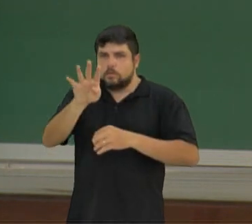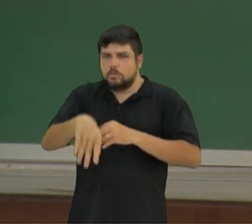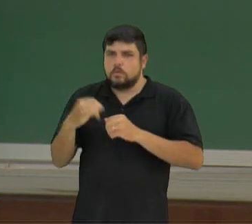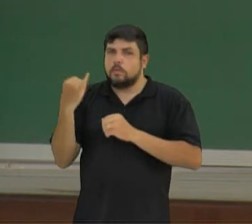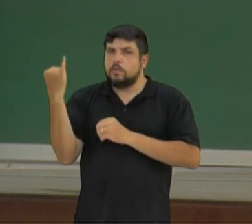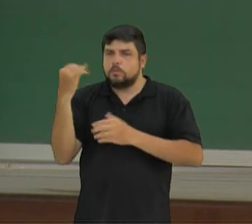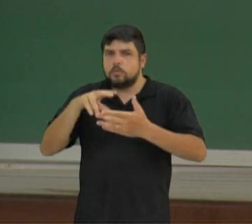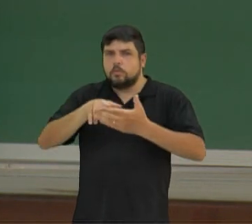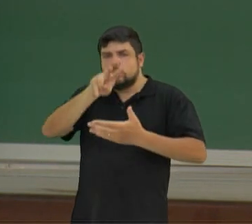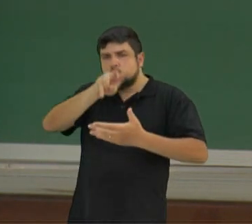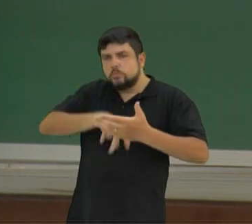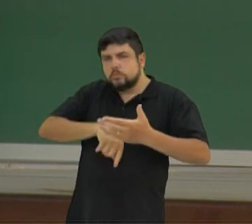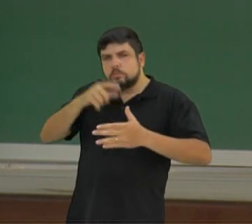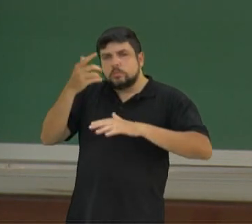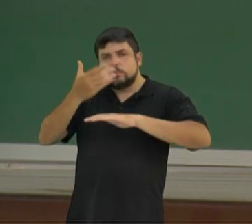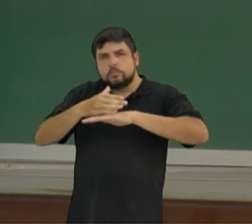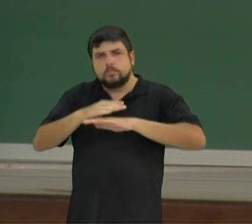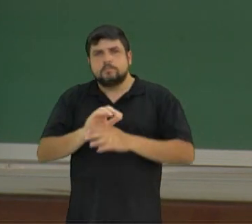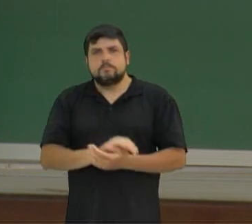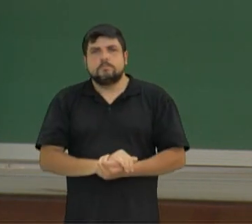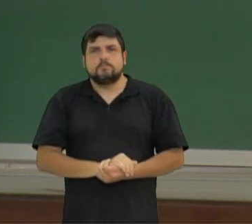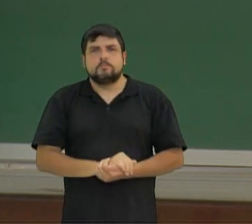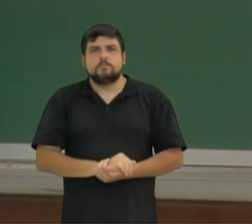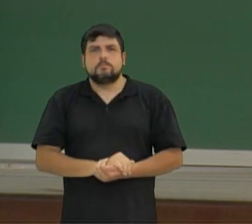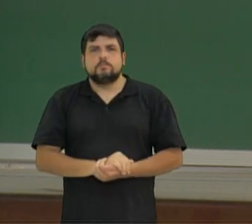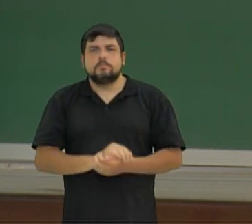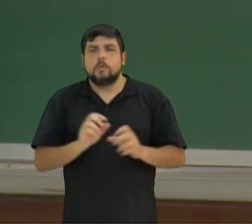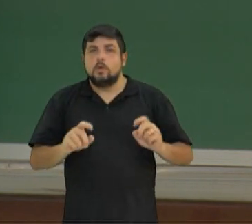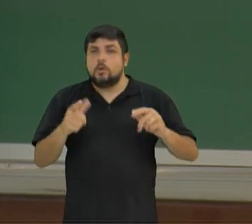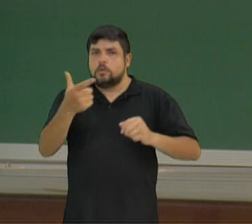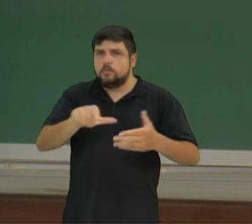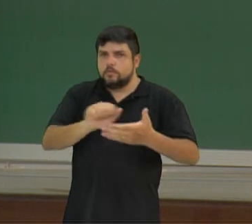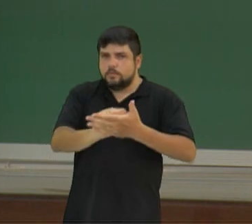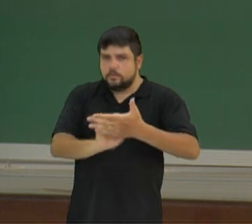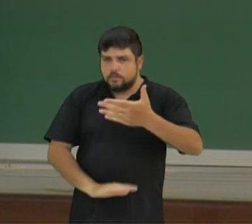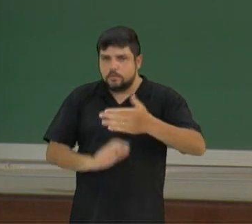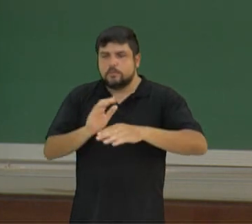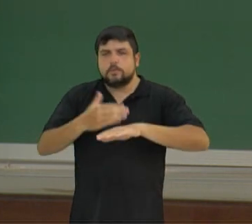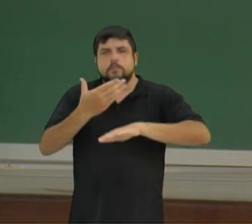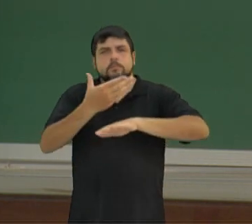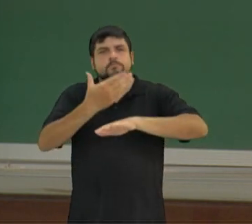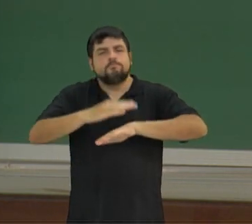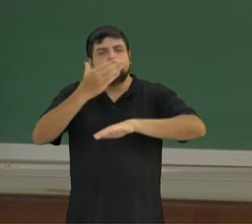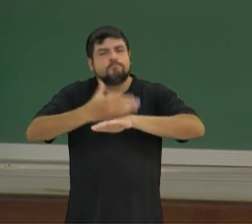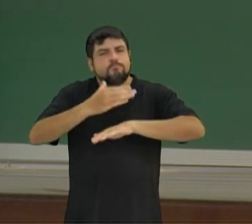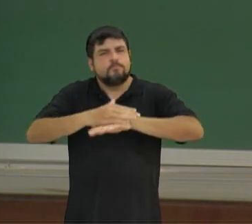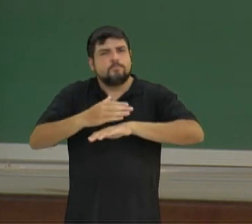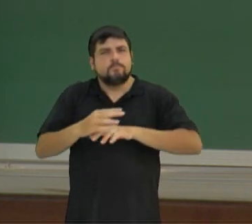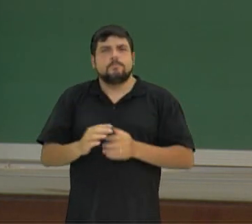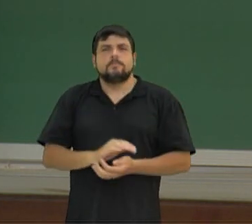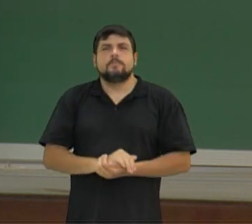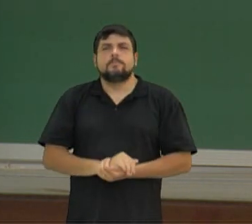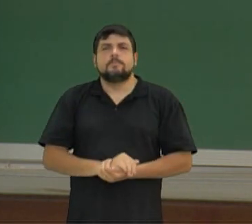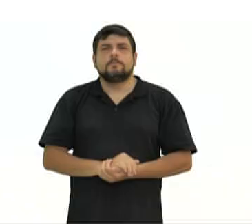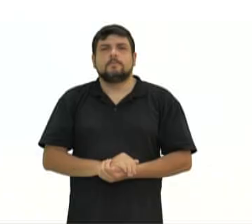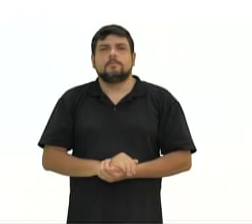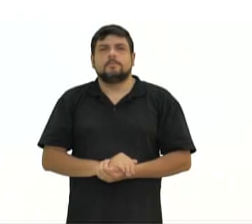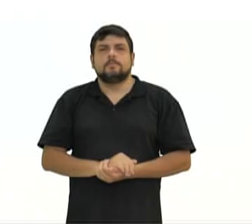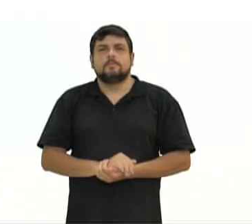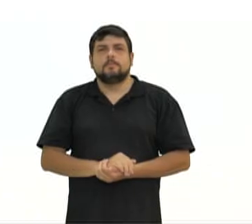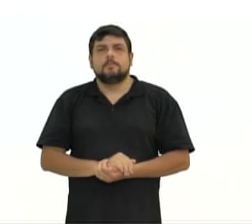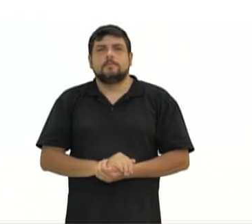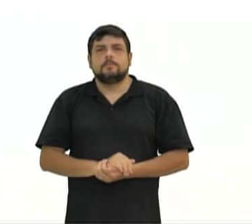para a eletrólise em solução aquosa. Vamos fazer uma atividade, então, para colocar em prática esses conhecimentos.